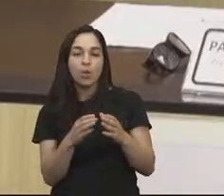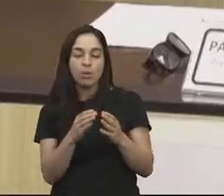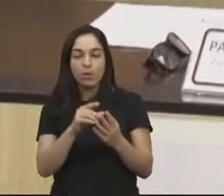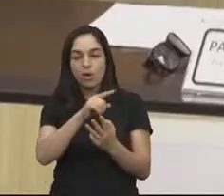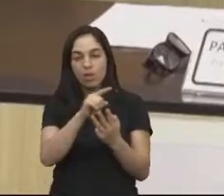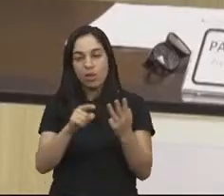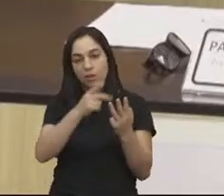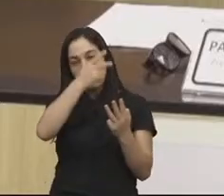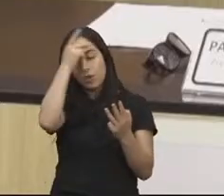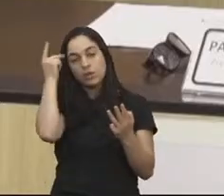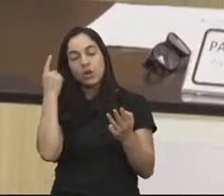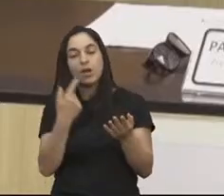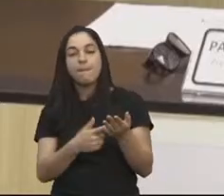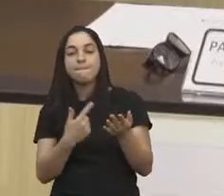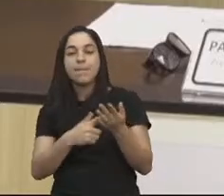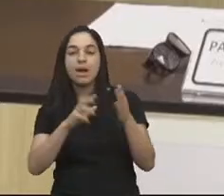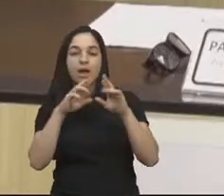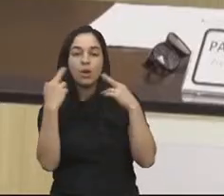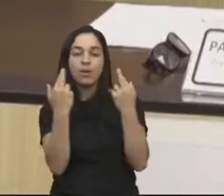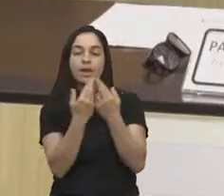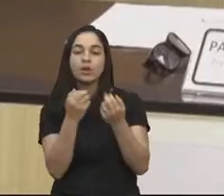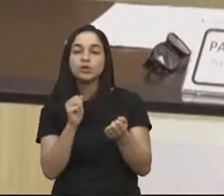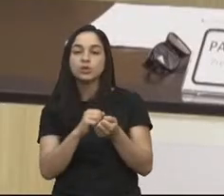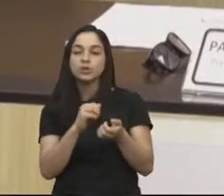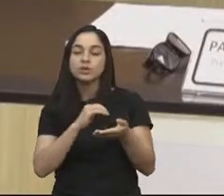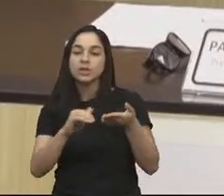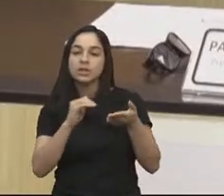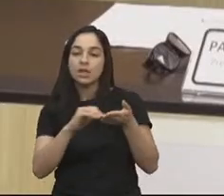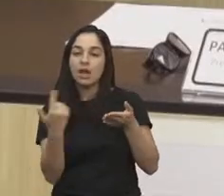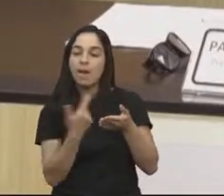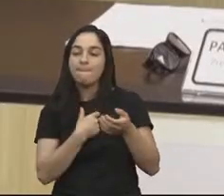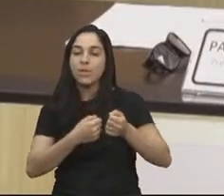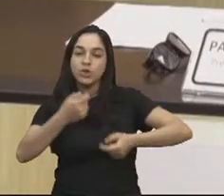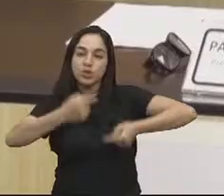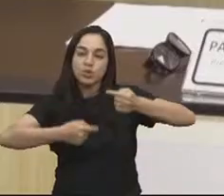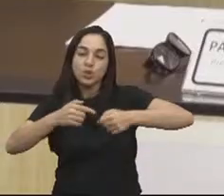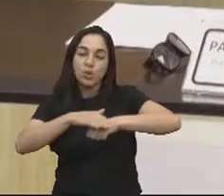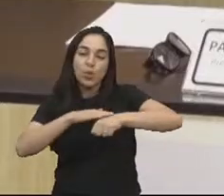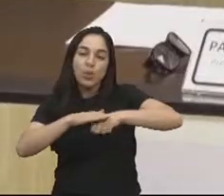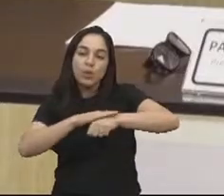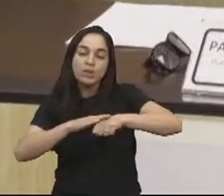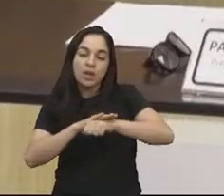para a gente, que a gente marca essa reunião junto com o secretário aqui, para que a gente possa discutir em conjunto, tá bom?